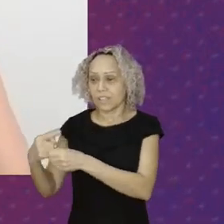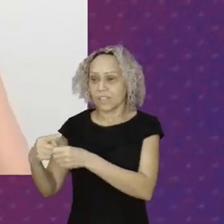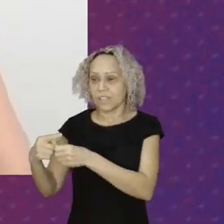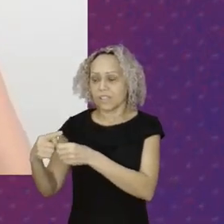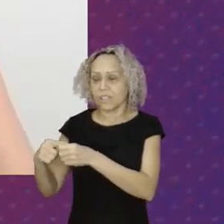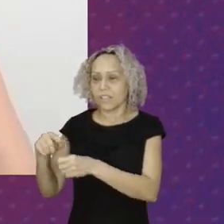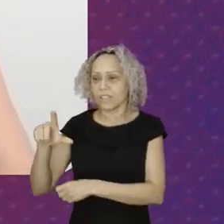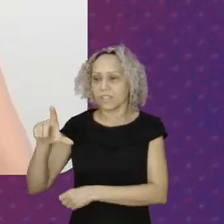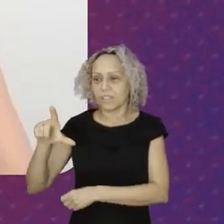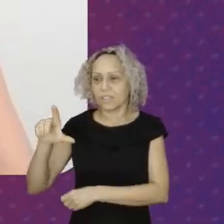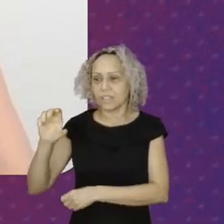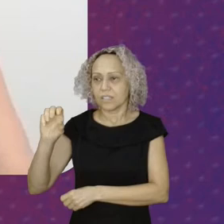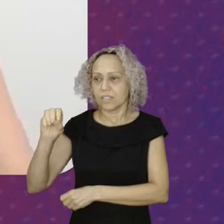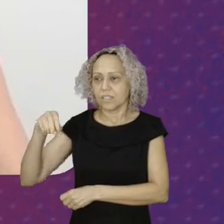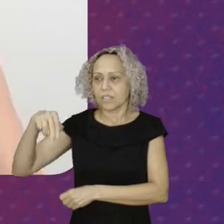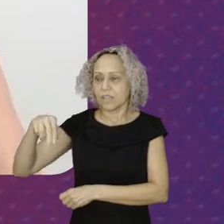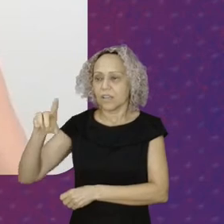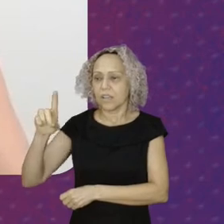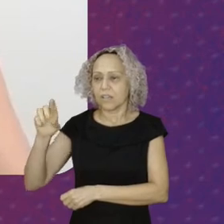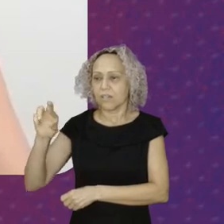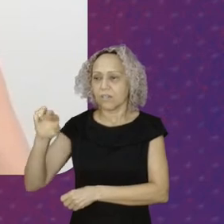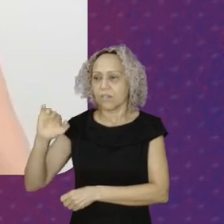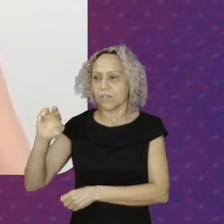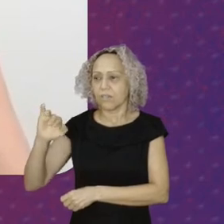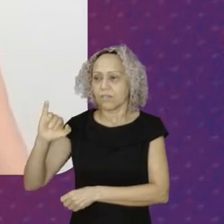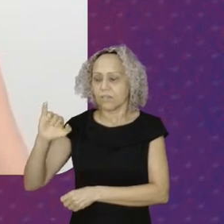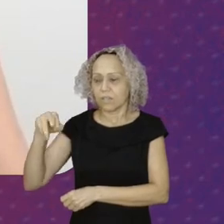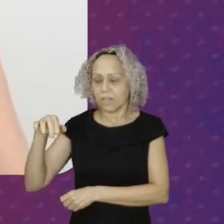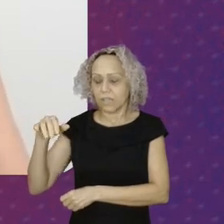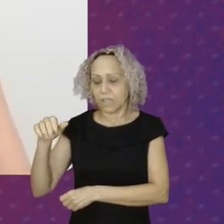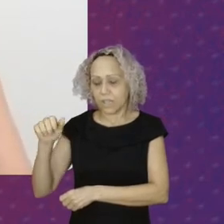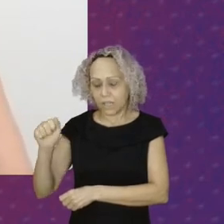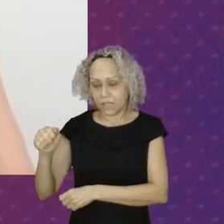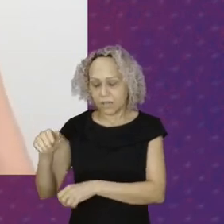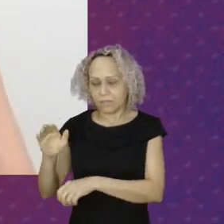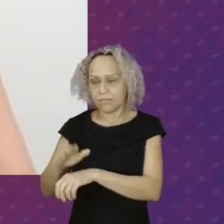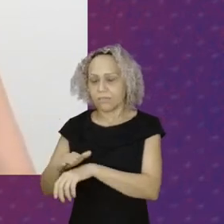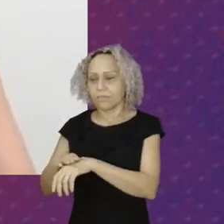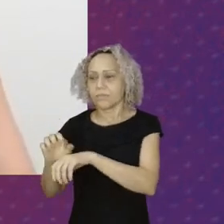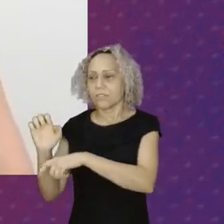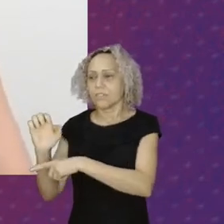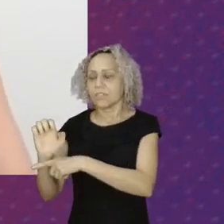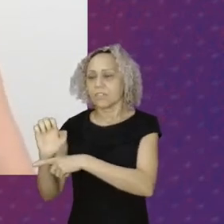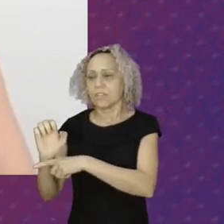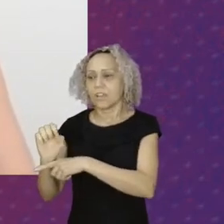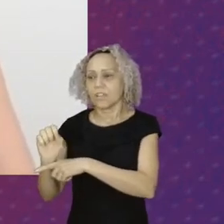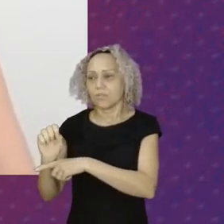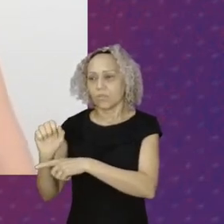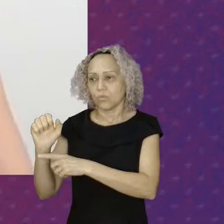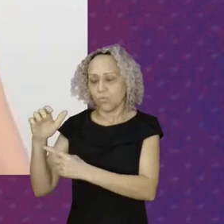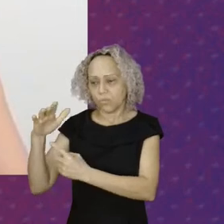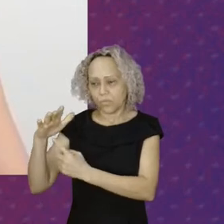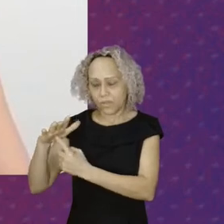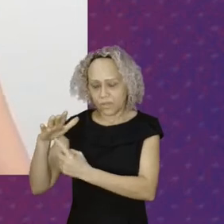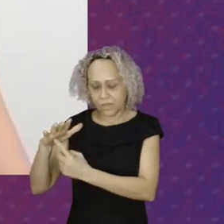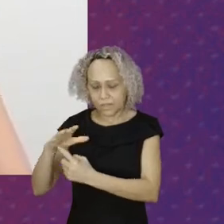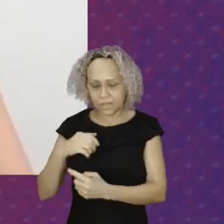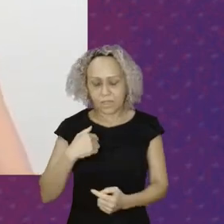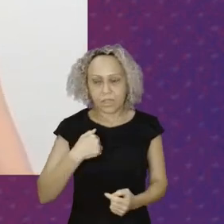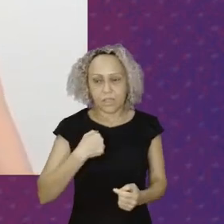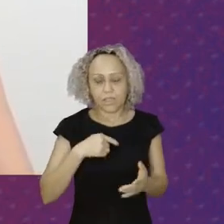Paraná, tanto como pesquisadora, como trabalhadora e